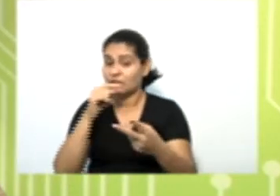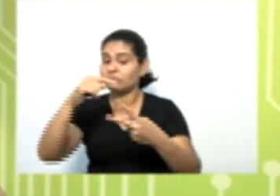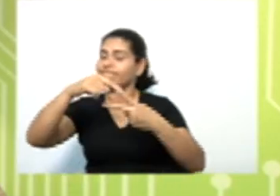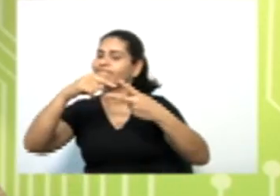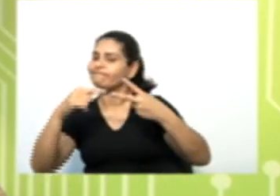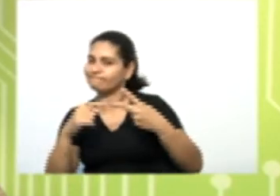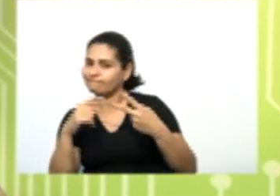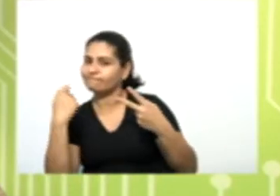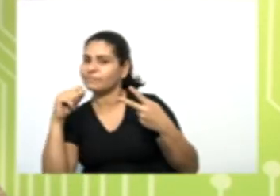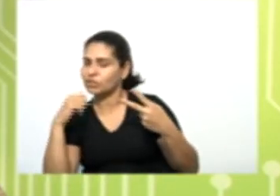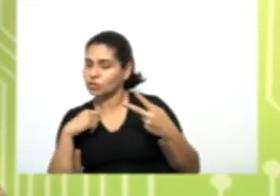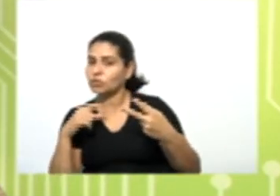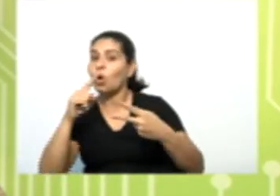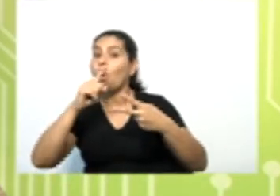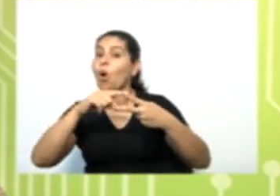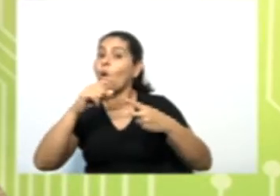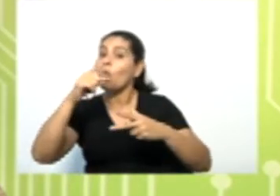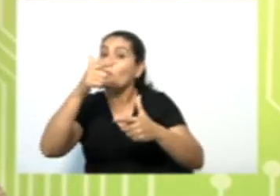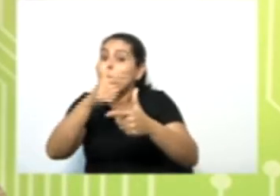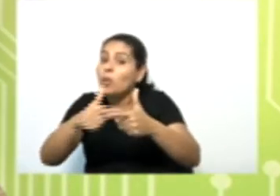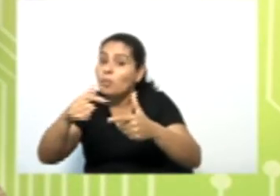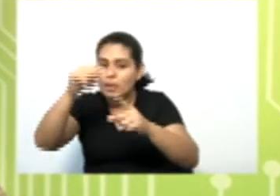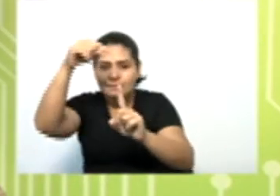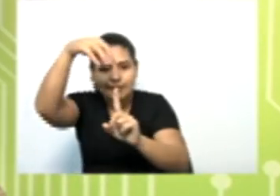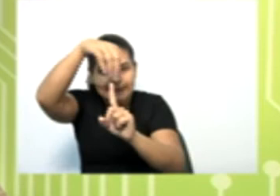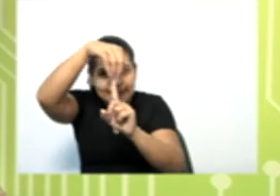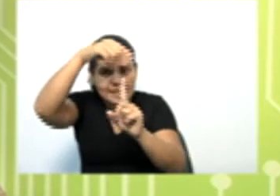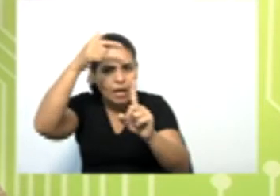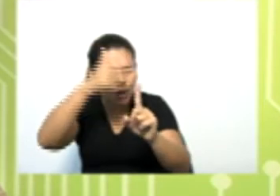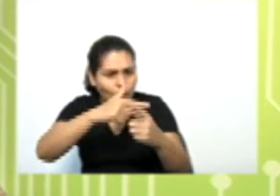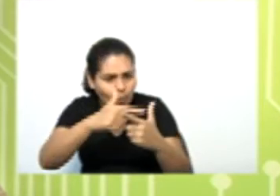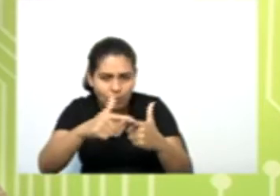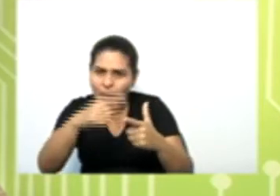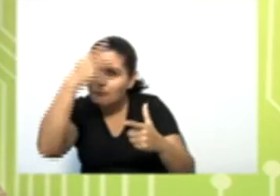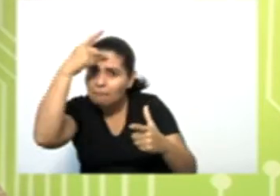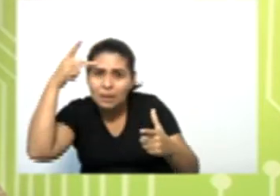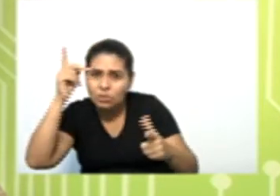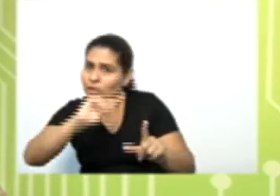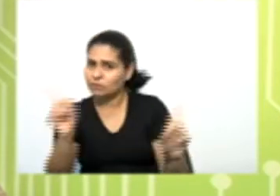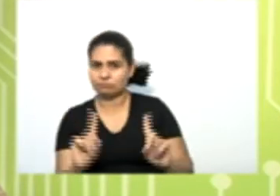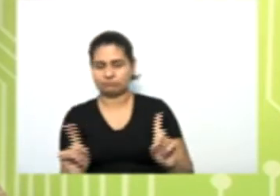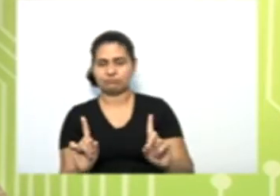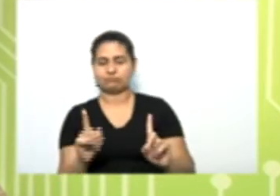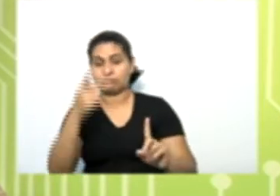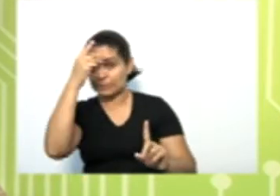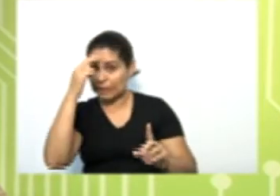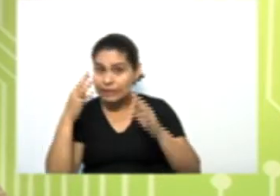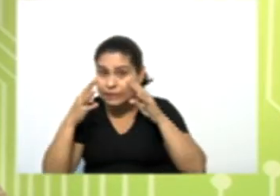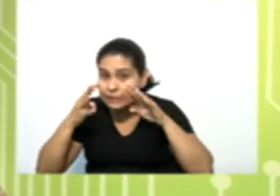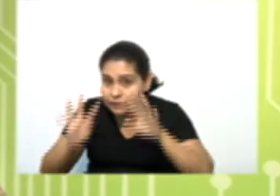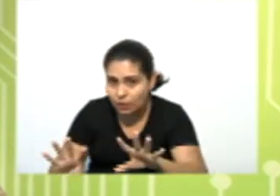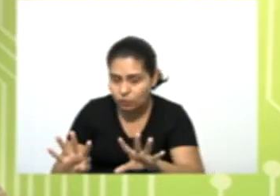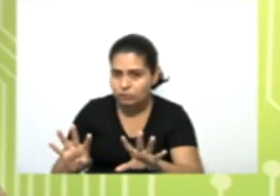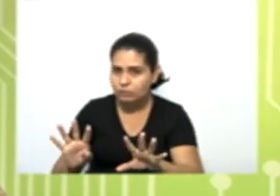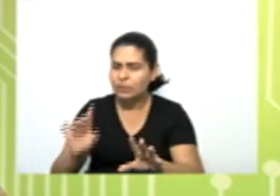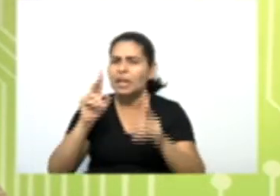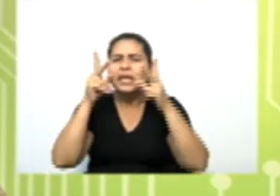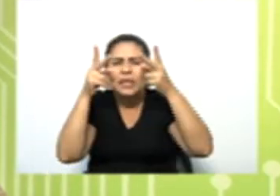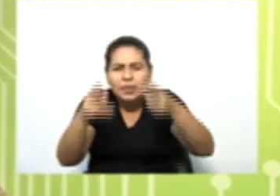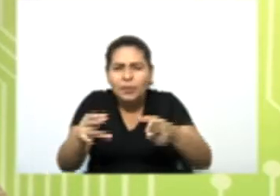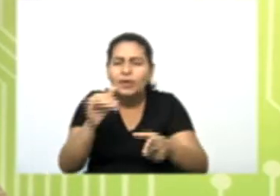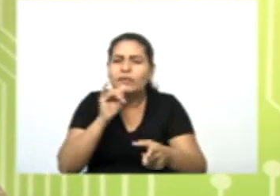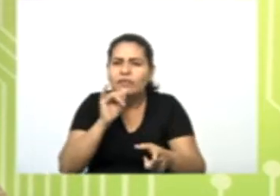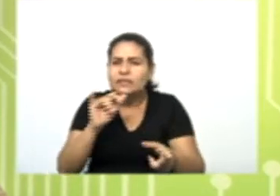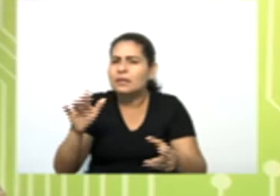conflitos devem agredir o problema e não a pessoa, preste bem atenção. Não é? É como o caso que as